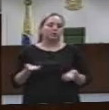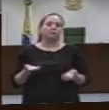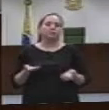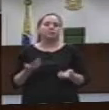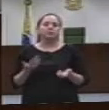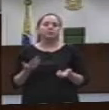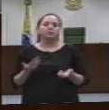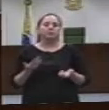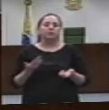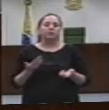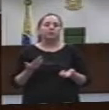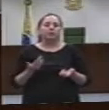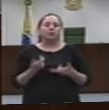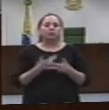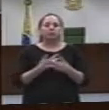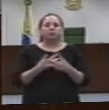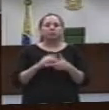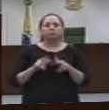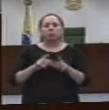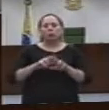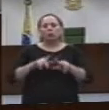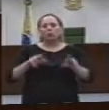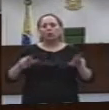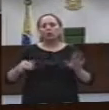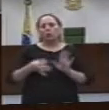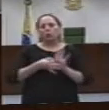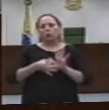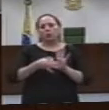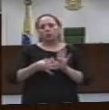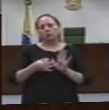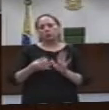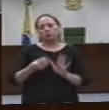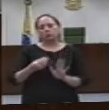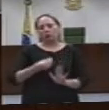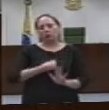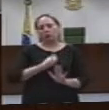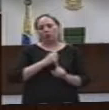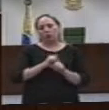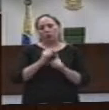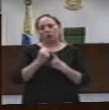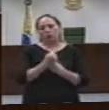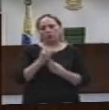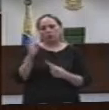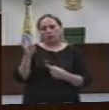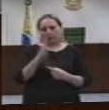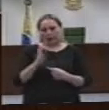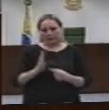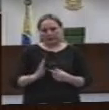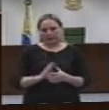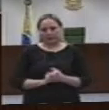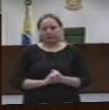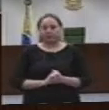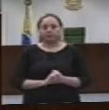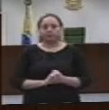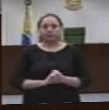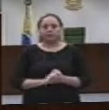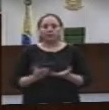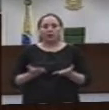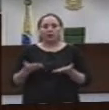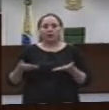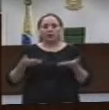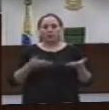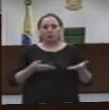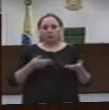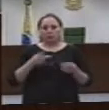o x pontos de vista existentes na sociedade civil brasileira e o convido agora para